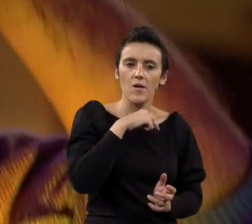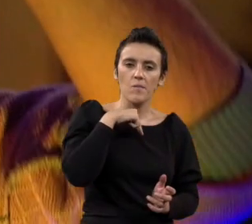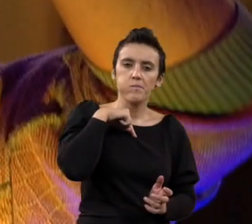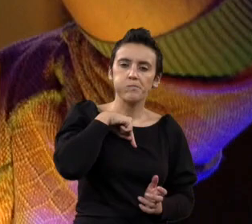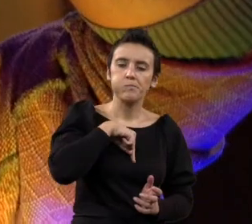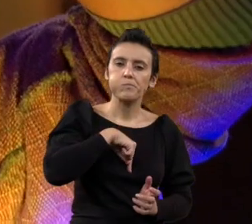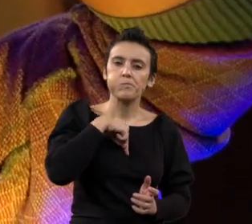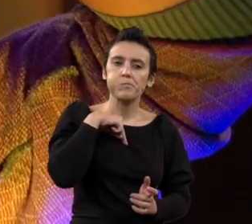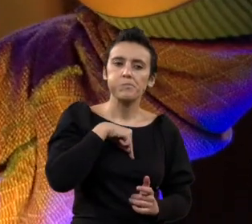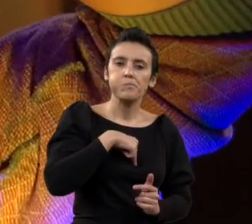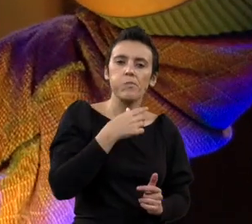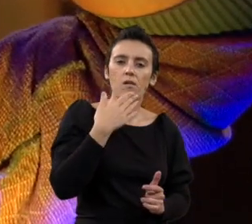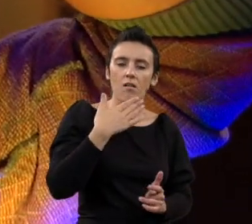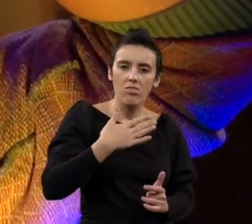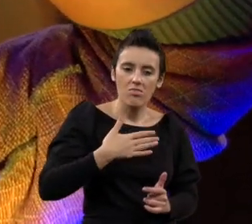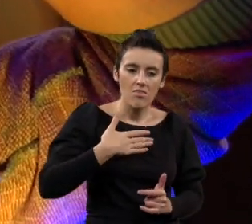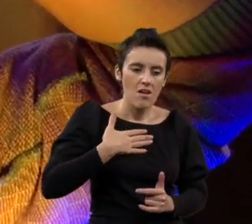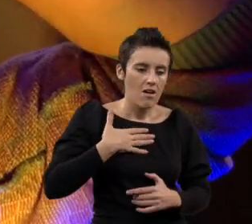A fazer